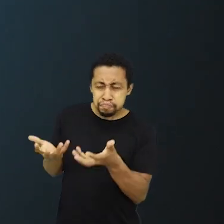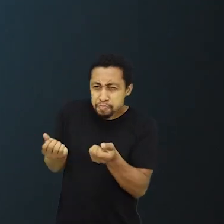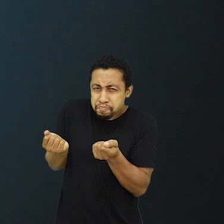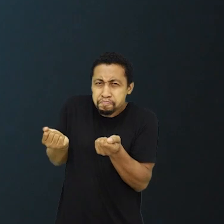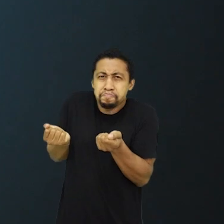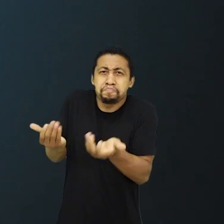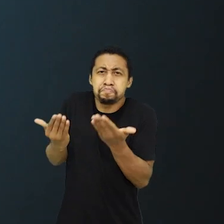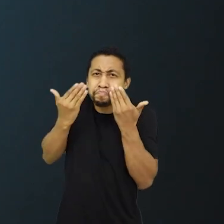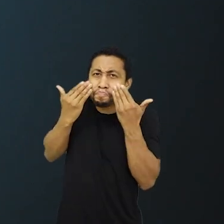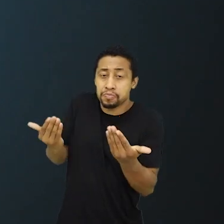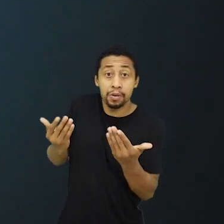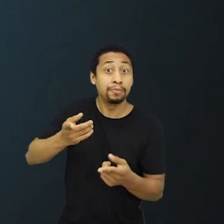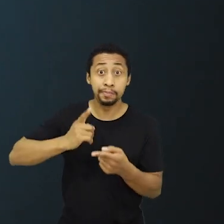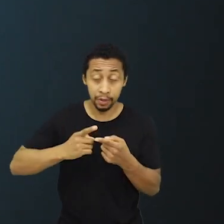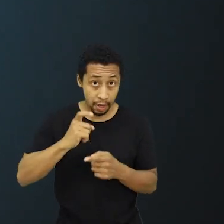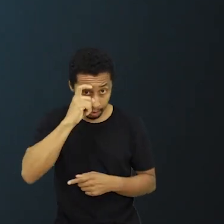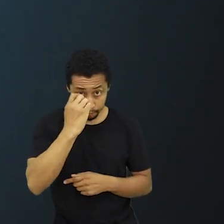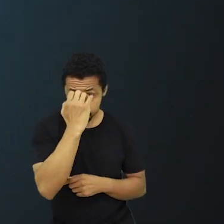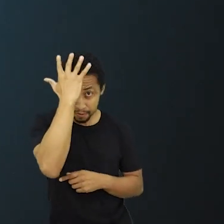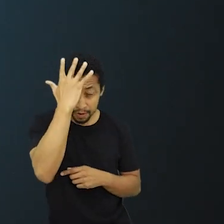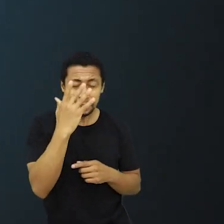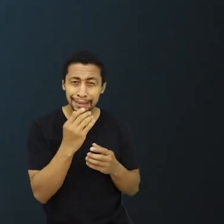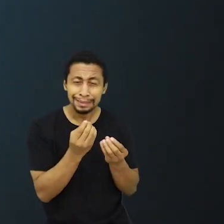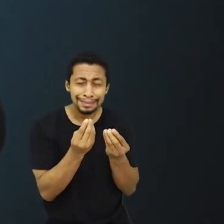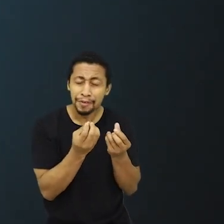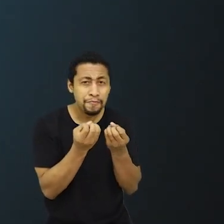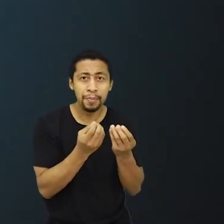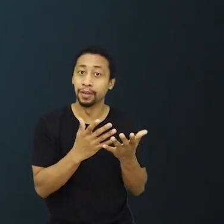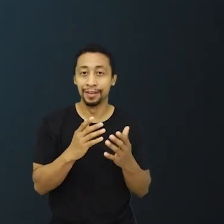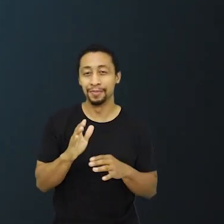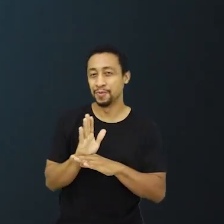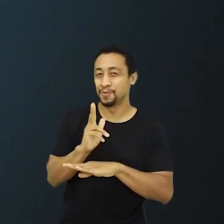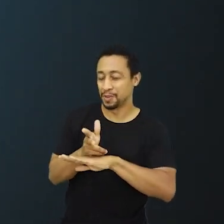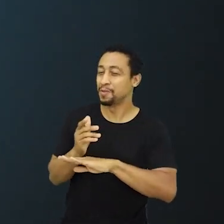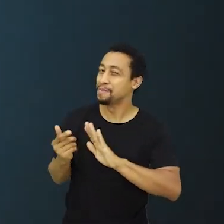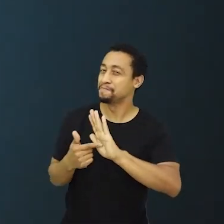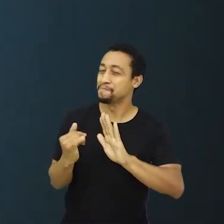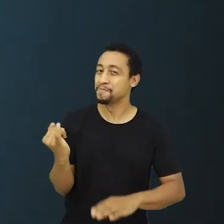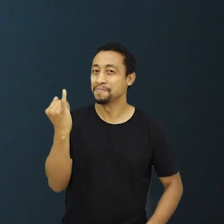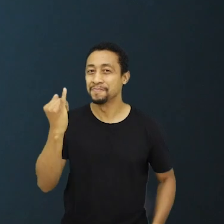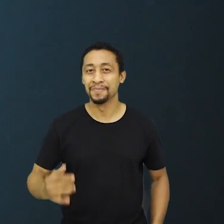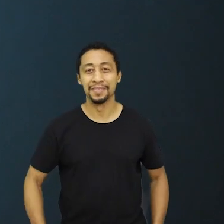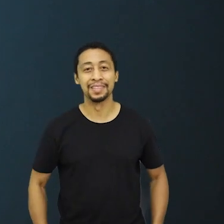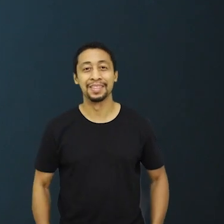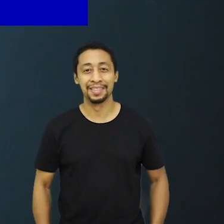uma peculiaridade. Isso é muito, se alguma coisa ficar no vídeo, isso é importante que